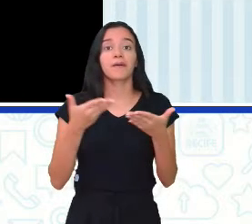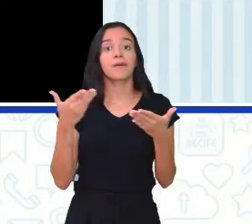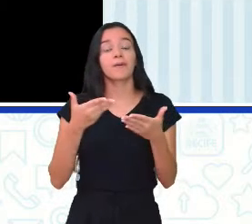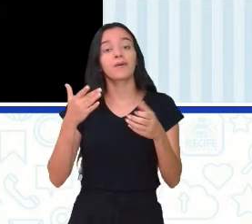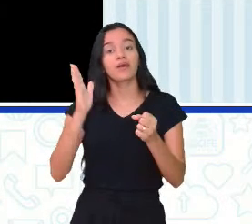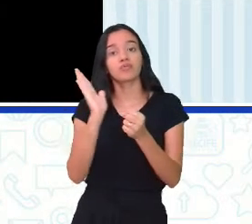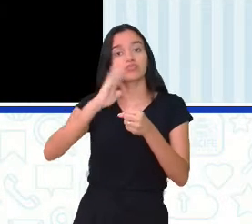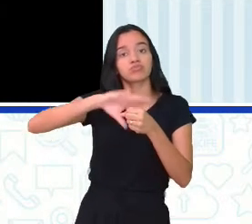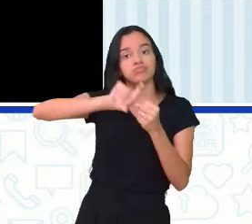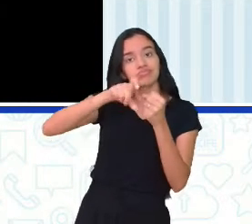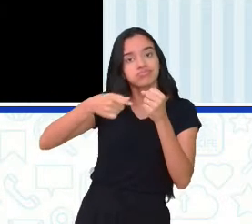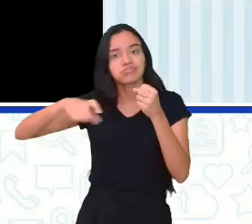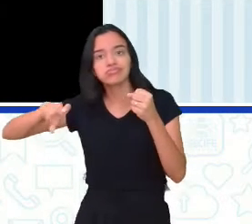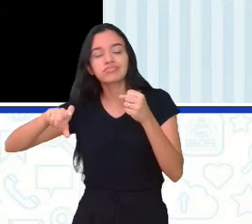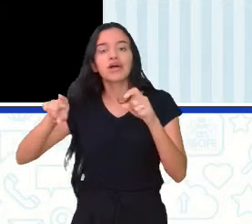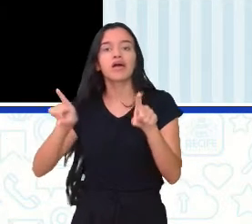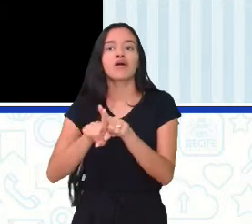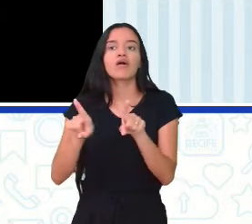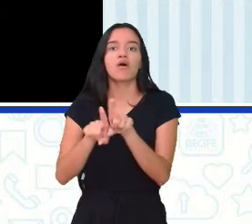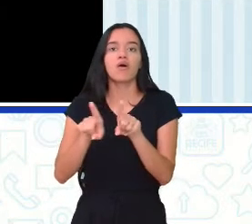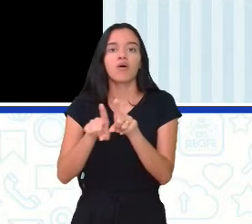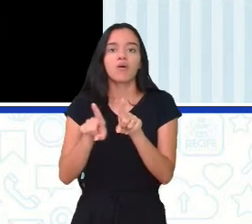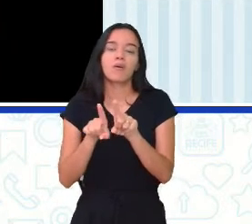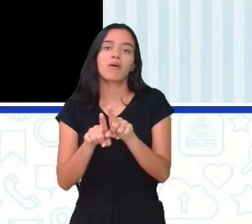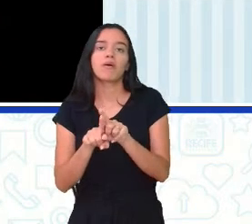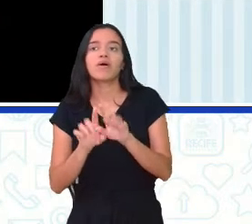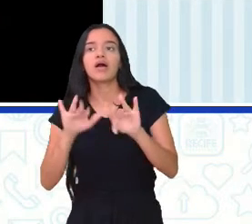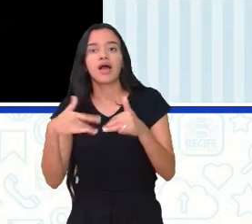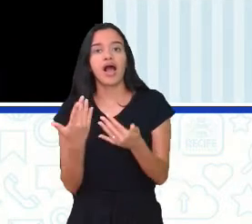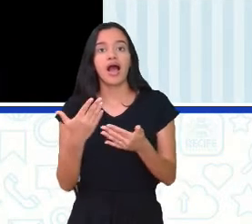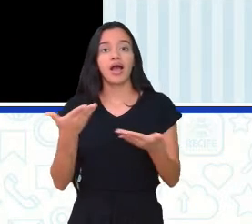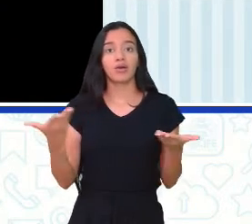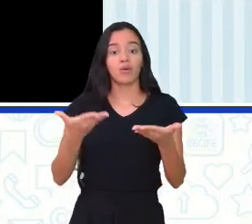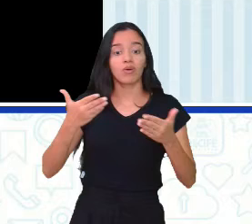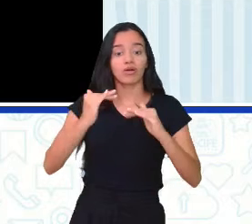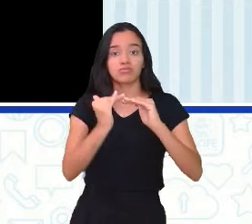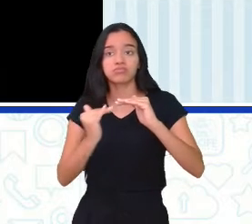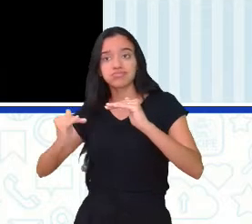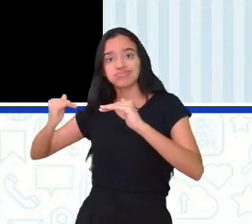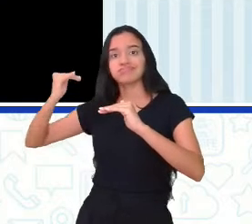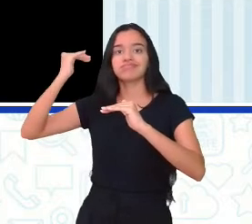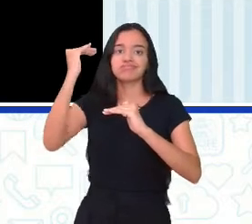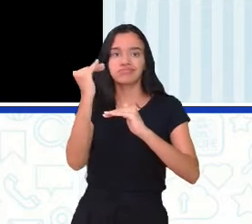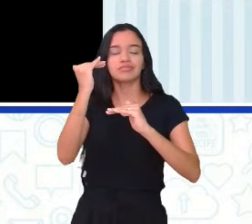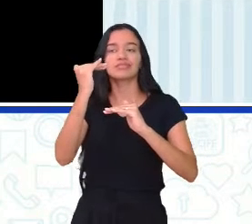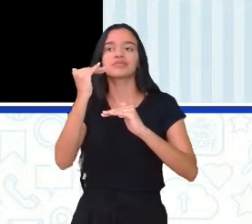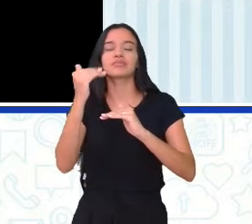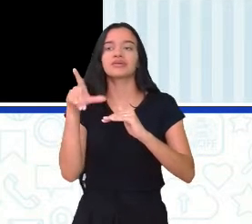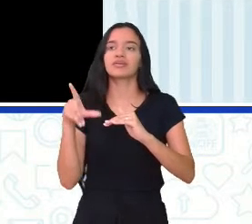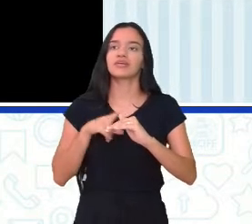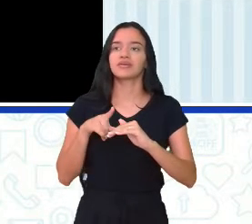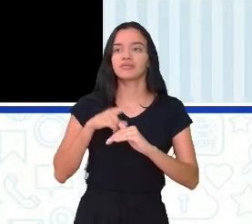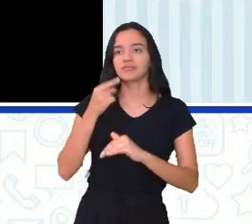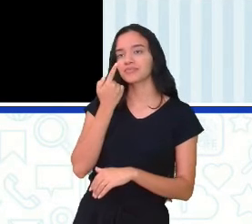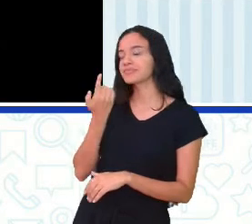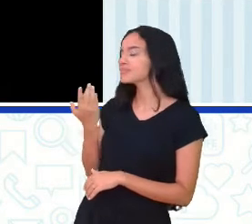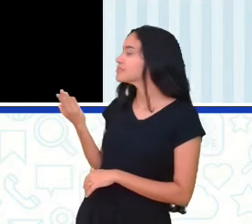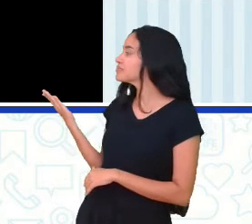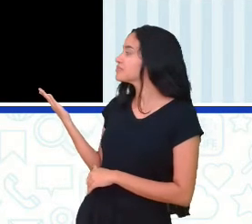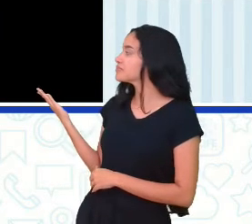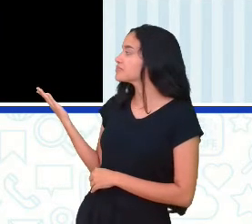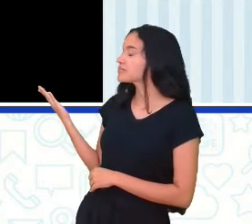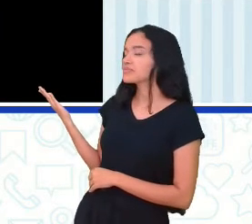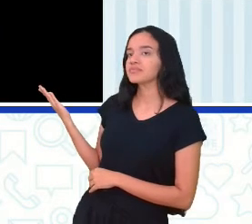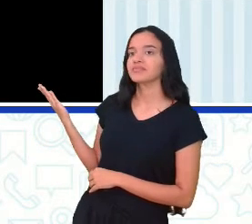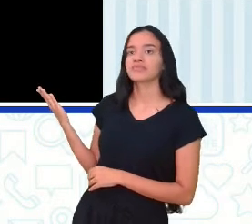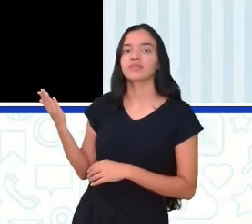equipamento, dotado de bombas hidráulicas, leva o esgoto para um nível superior, onde temos o gradeamento fino e os desarenadores.